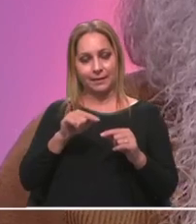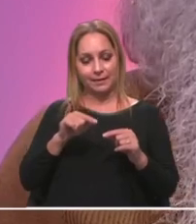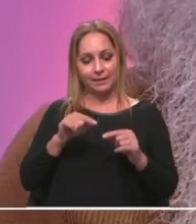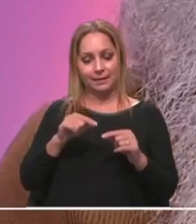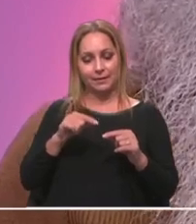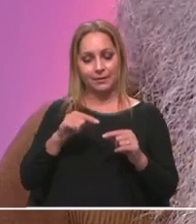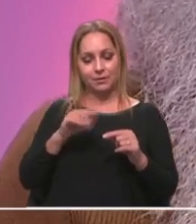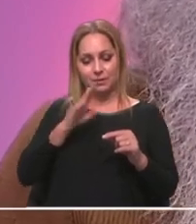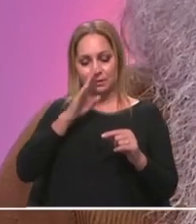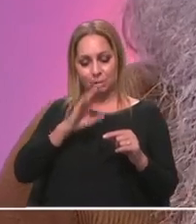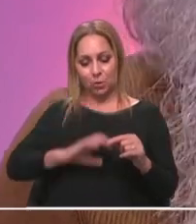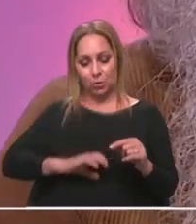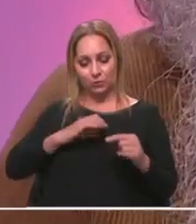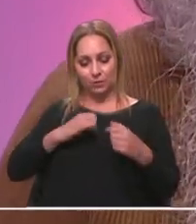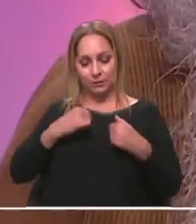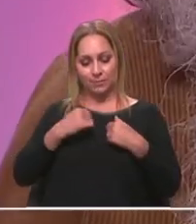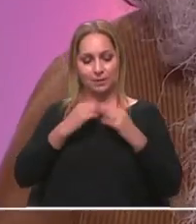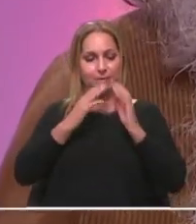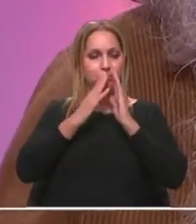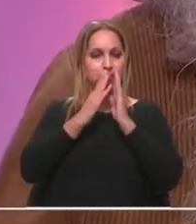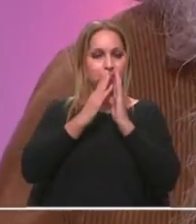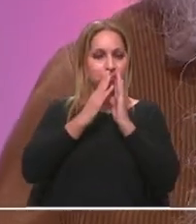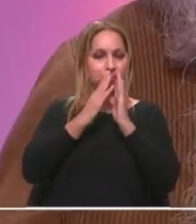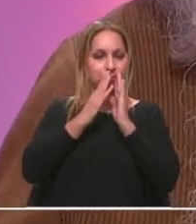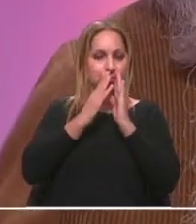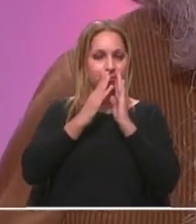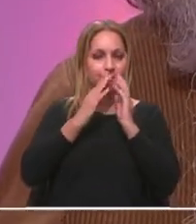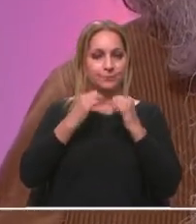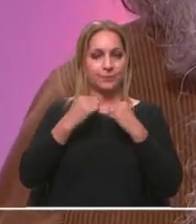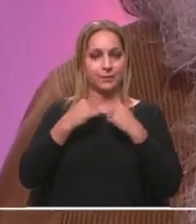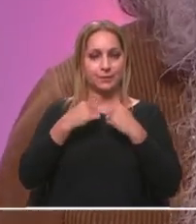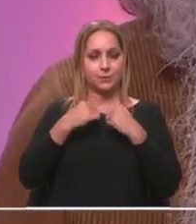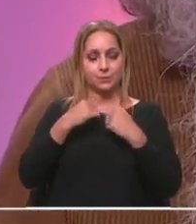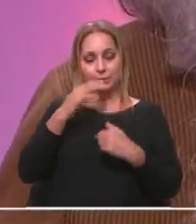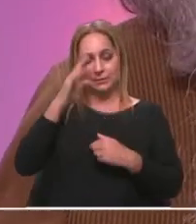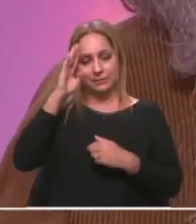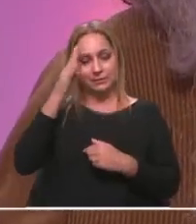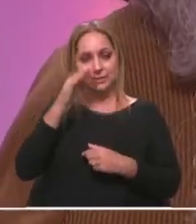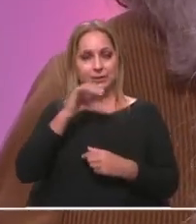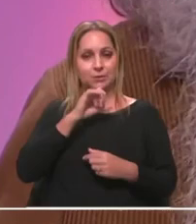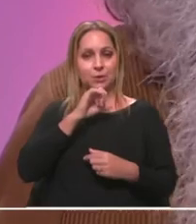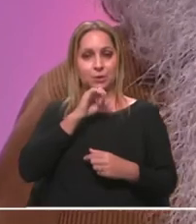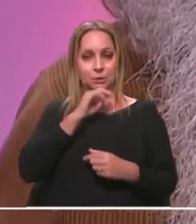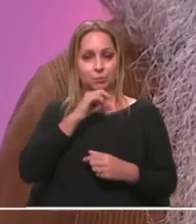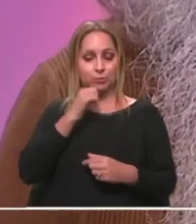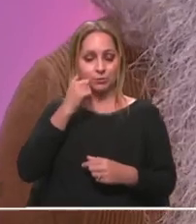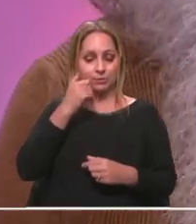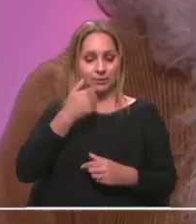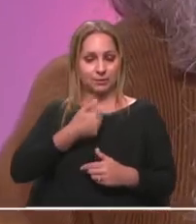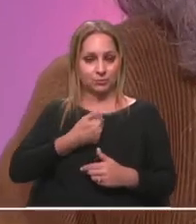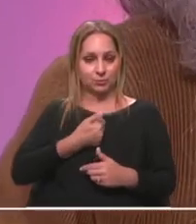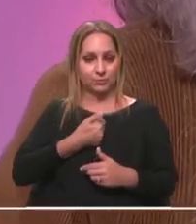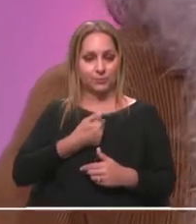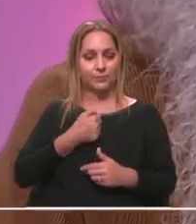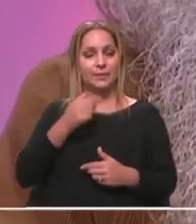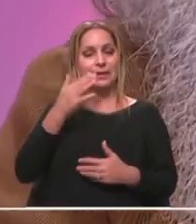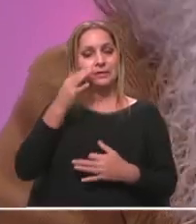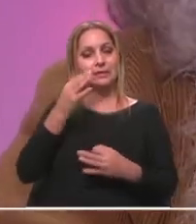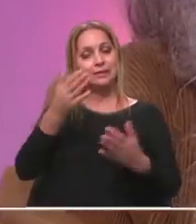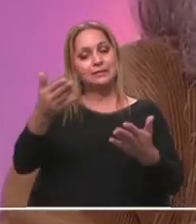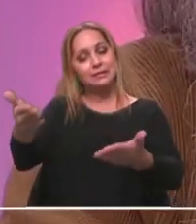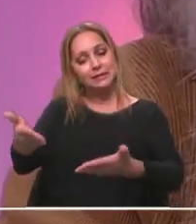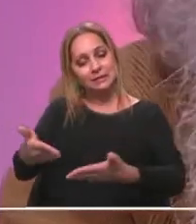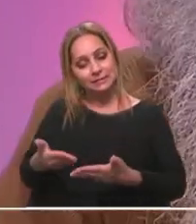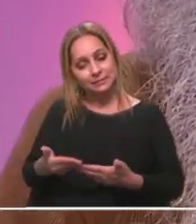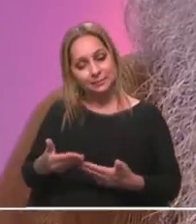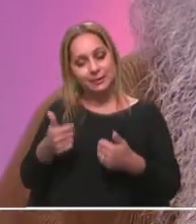eu tento receber dentro do que sei e posso na na modéstia de quem sou tento recebê-los o melhor possível e o mais